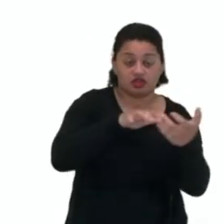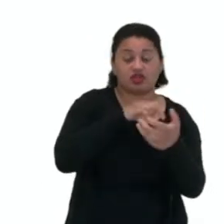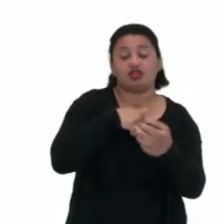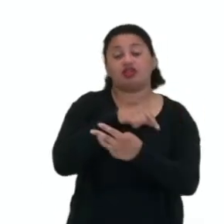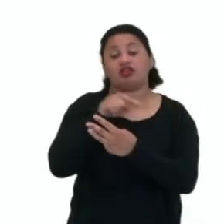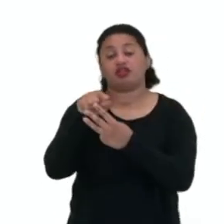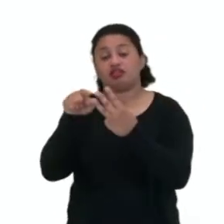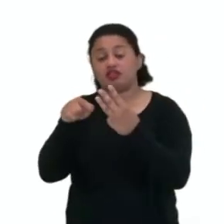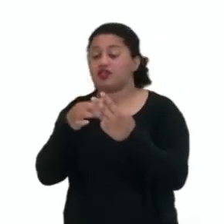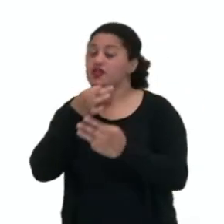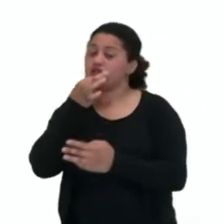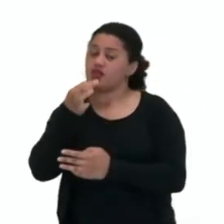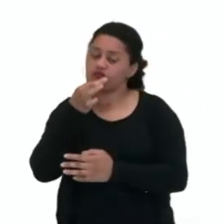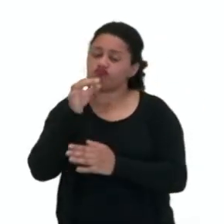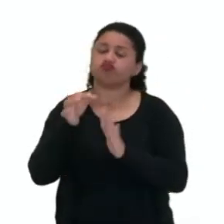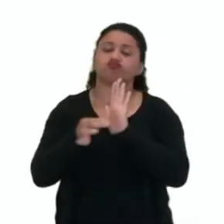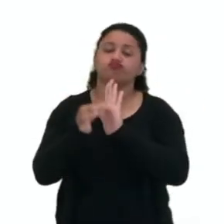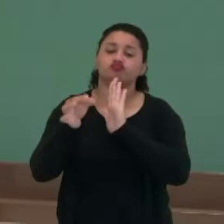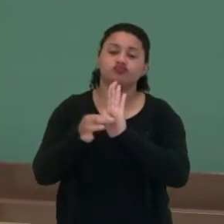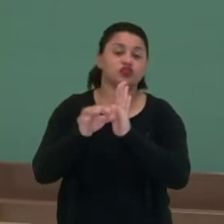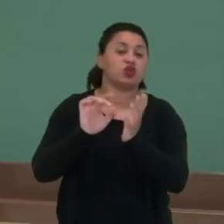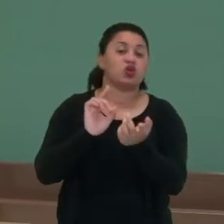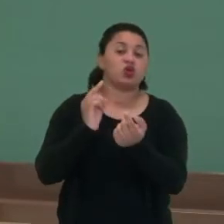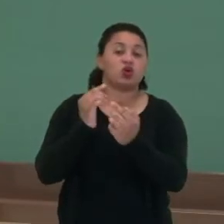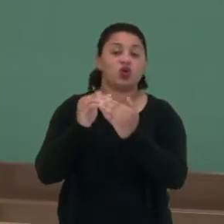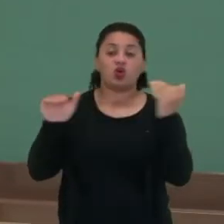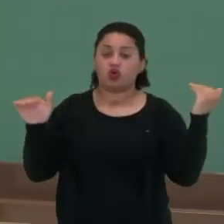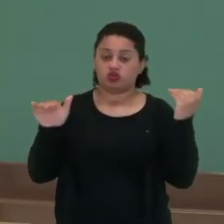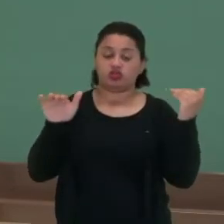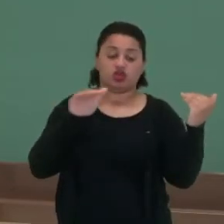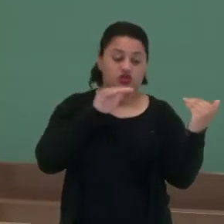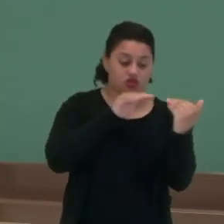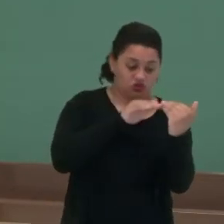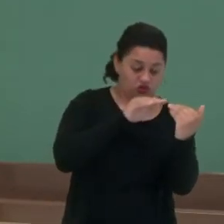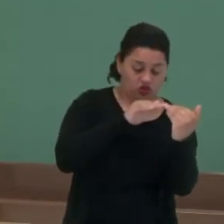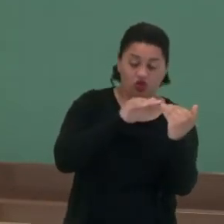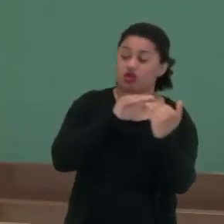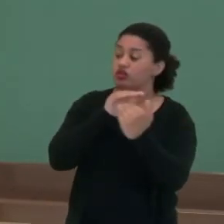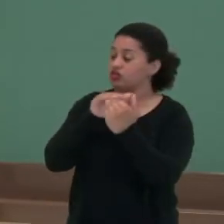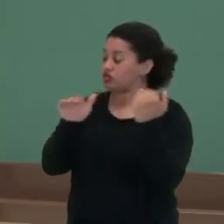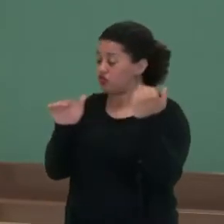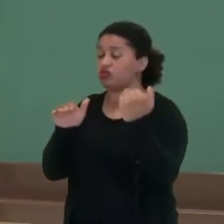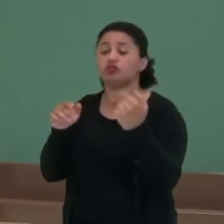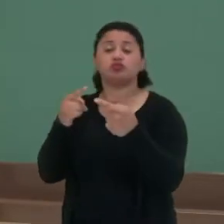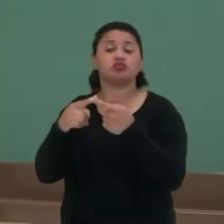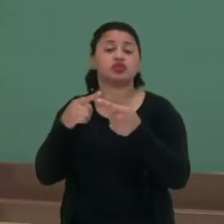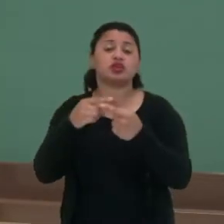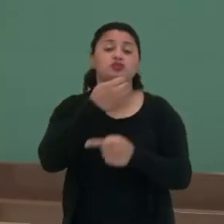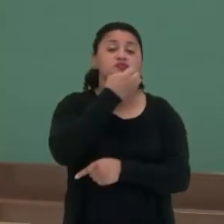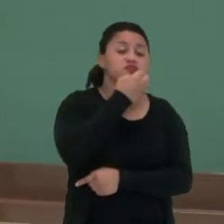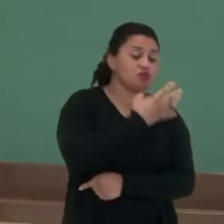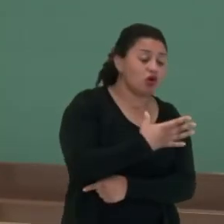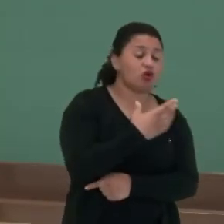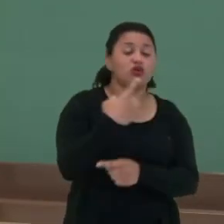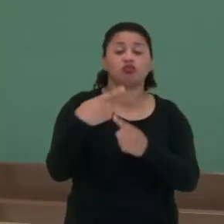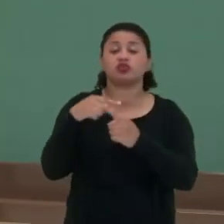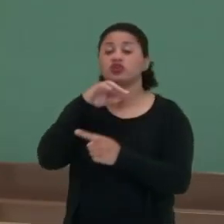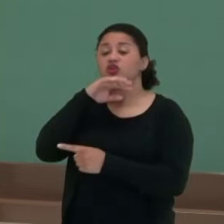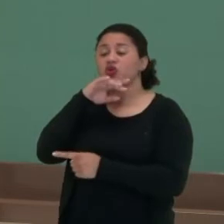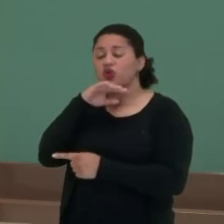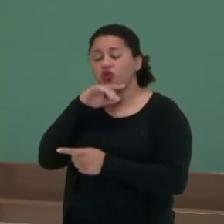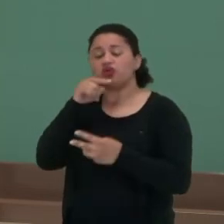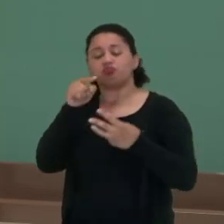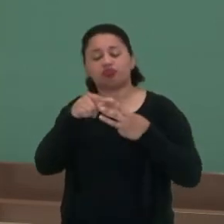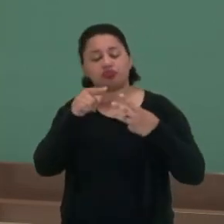3 argumentos contra a Revolução Islâmica. Então, por que foi bom, por que foi boa essa revolução e por que ela